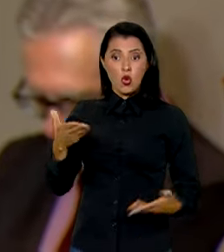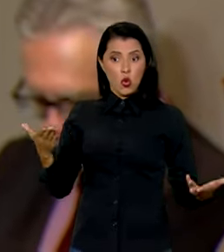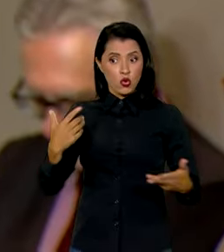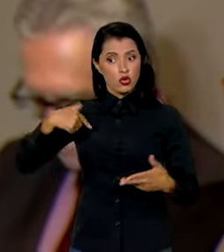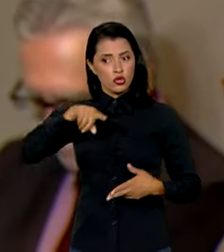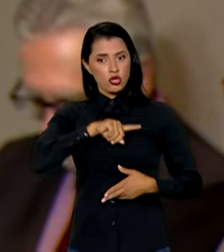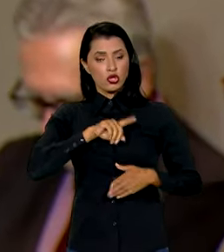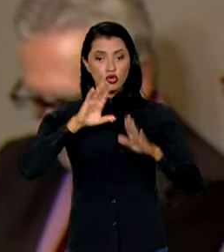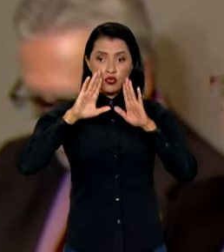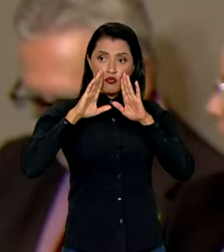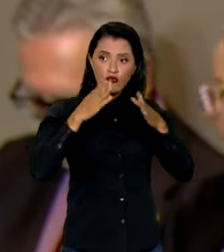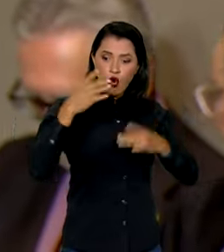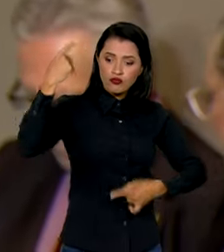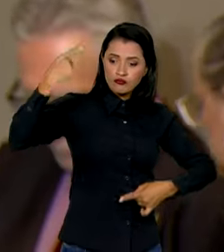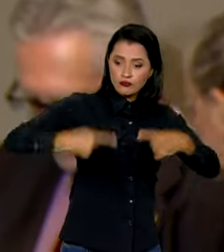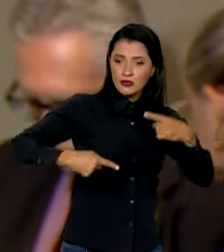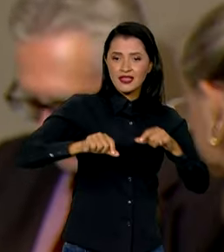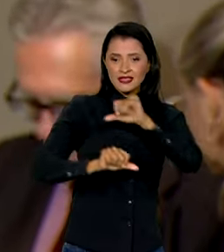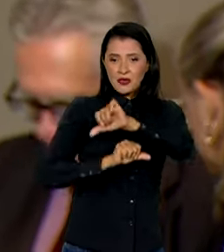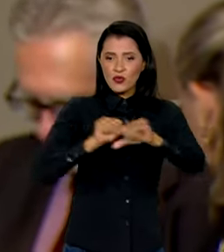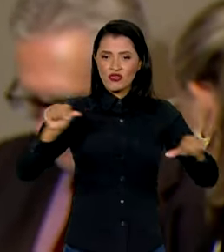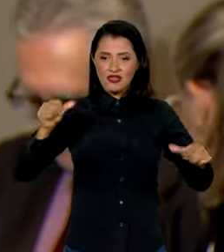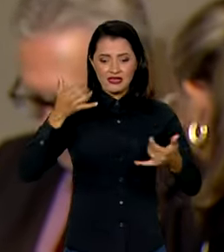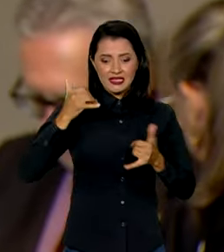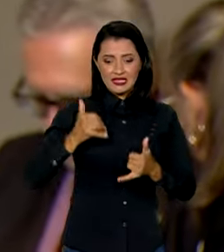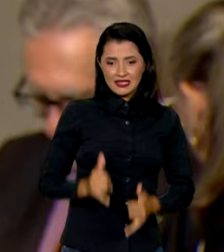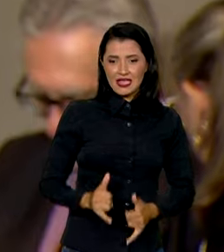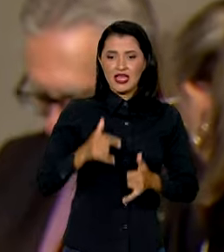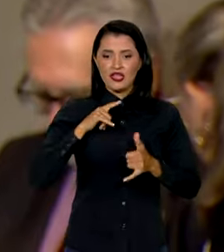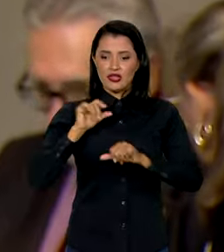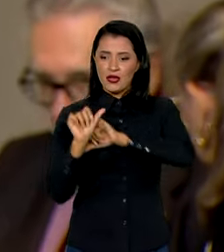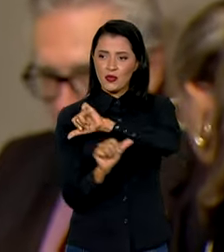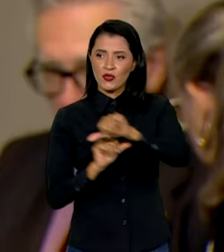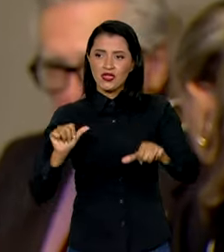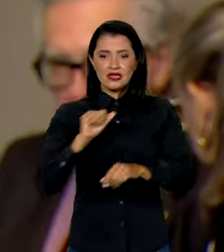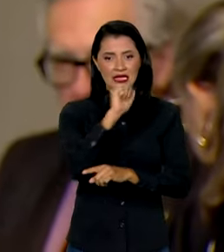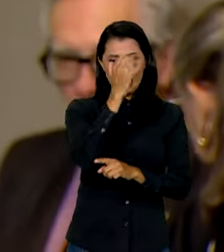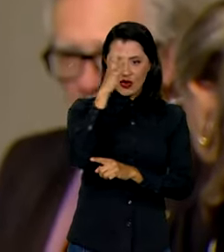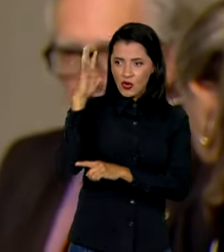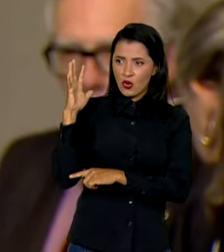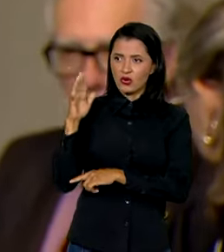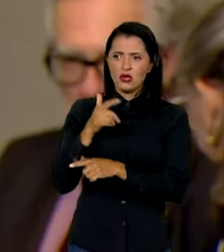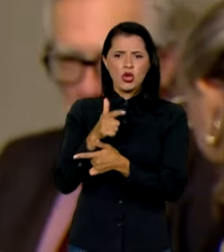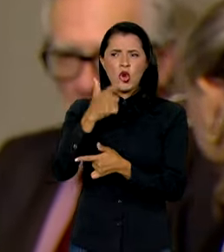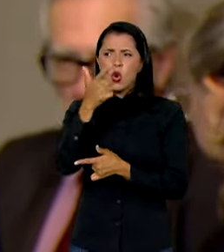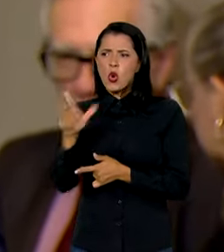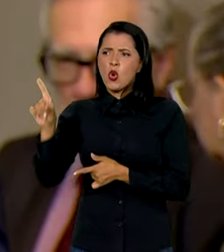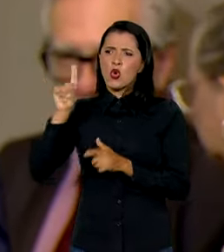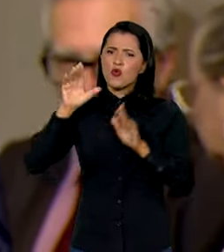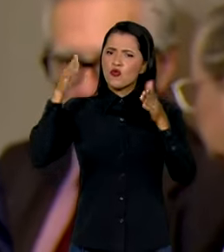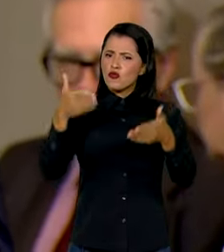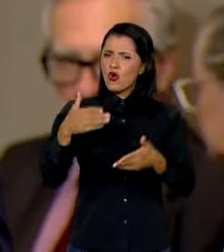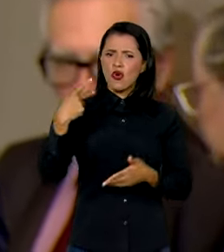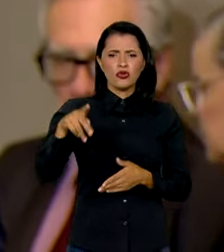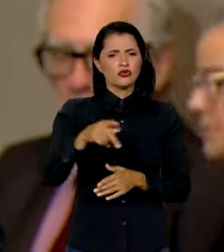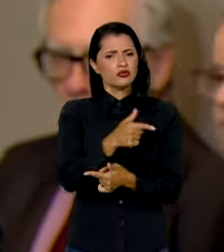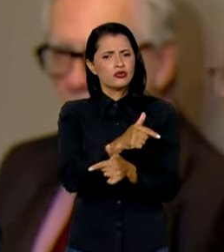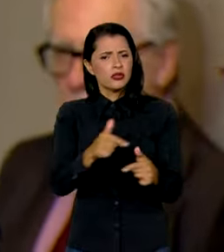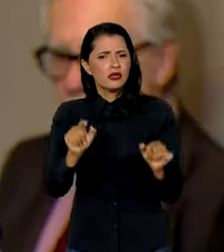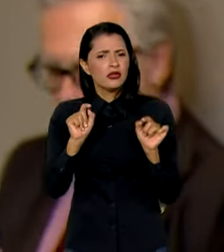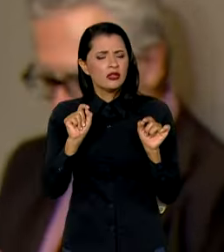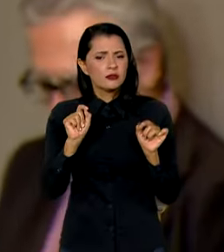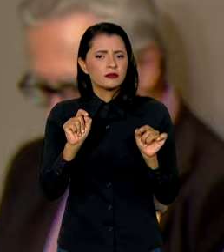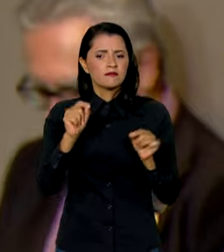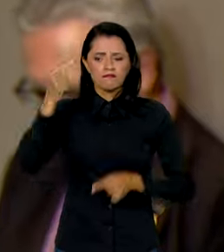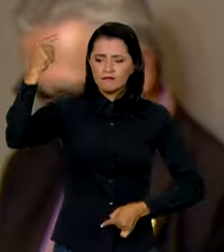debate da transição energética, da transição ecológica. Não existe nenhum fórum internacional